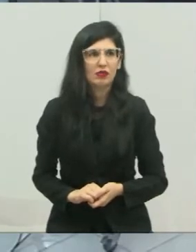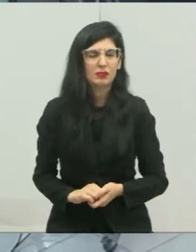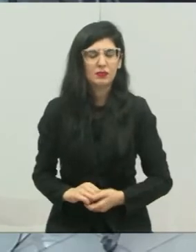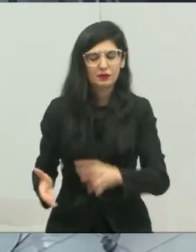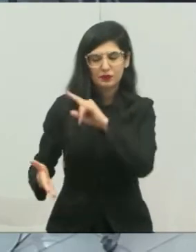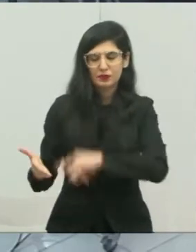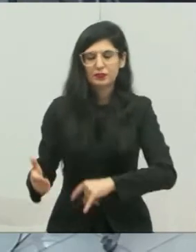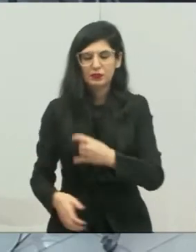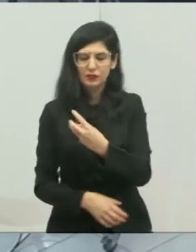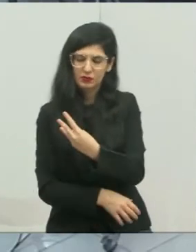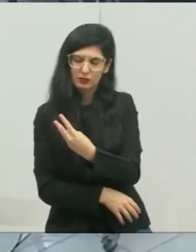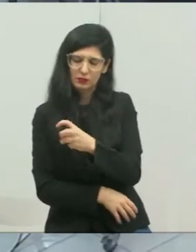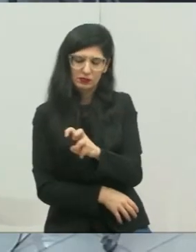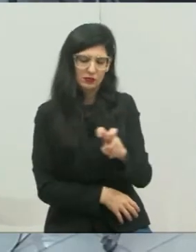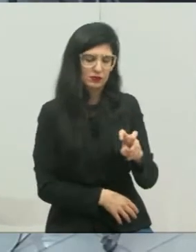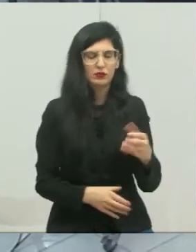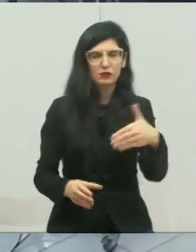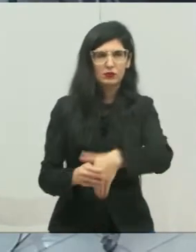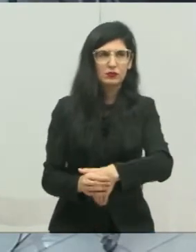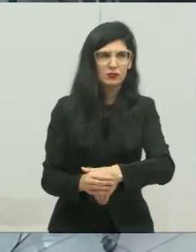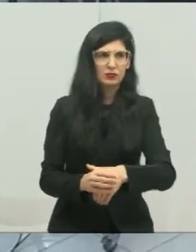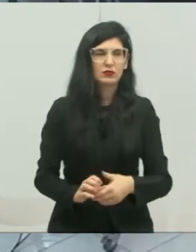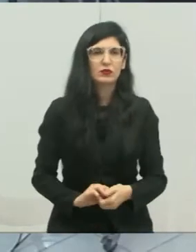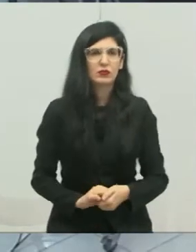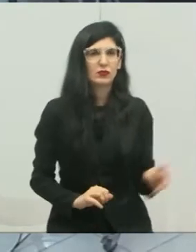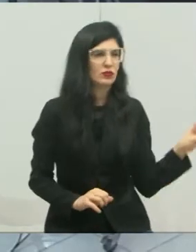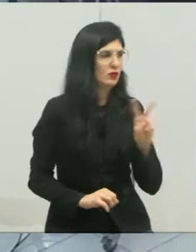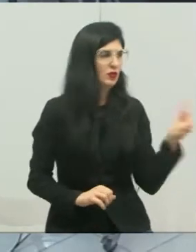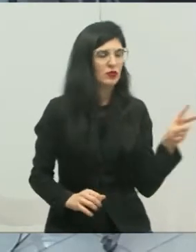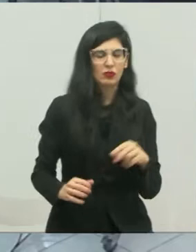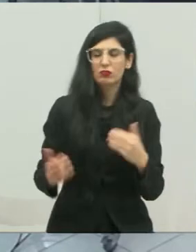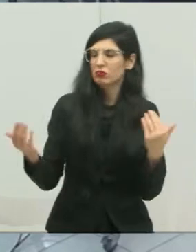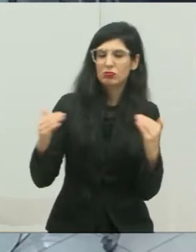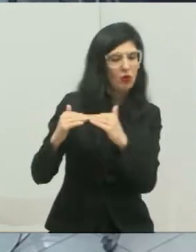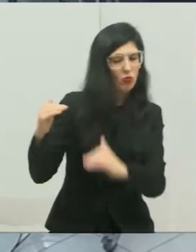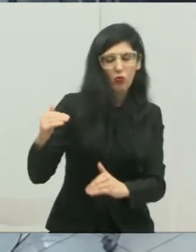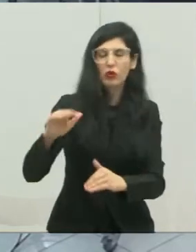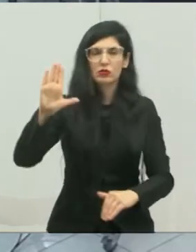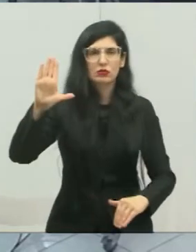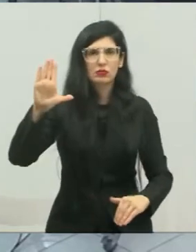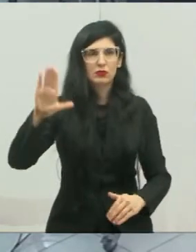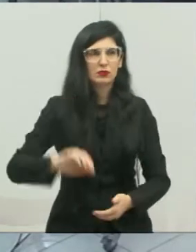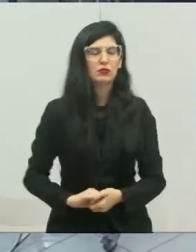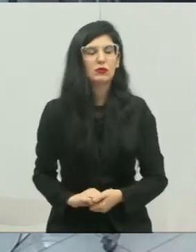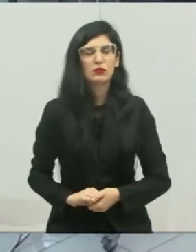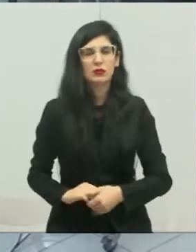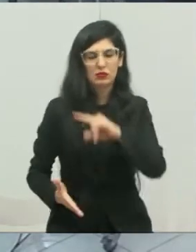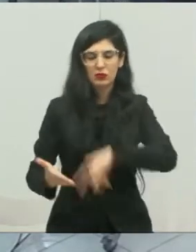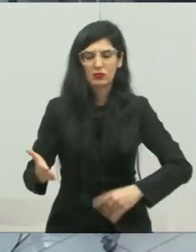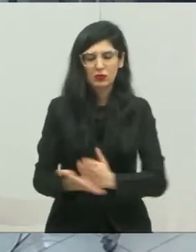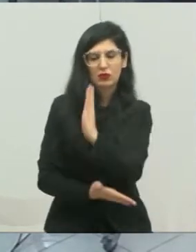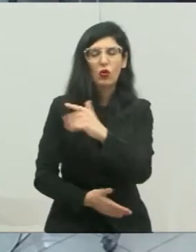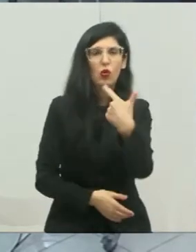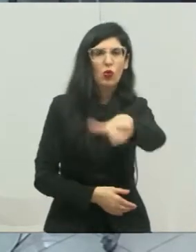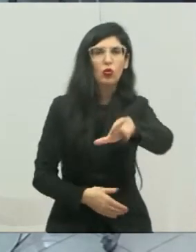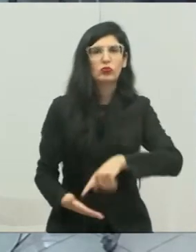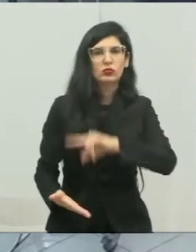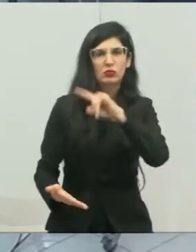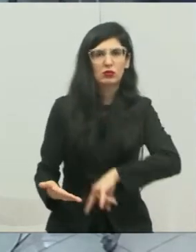Requerimento número 355 em votação. Os vereadores contrários se manifestem levantando o braço. Requerimento aprovado. Próximo